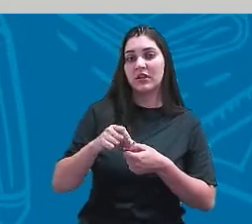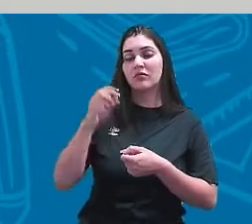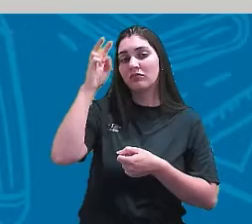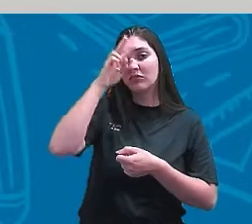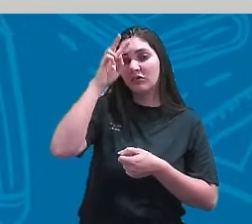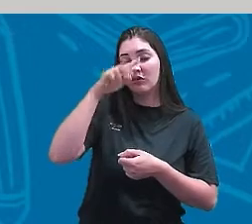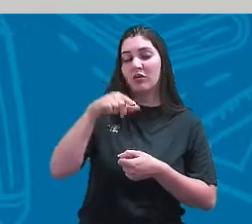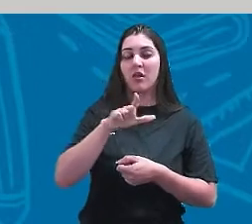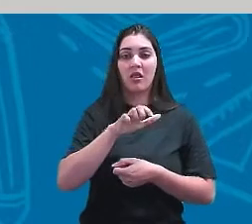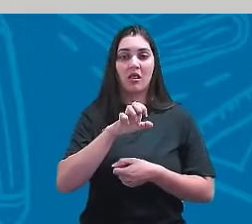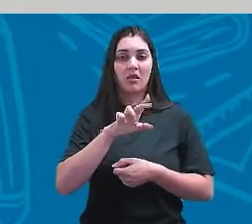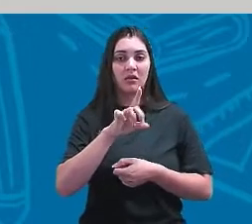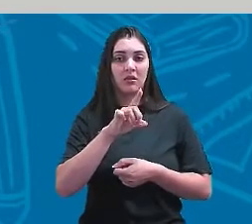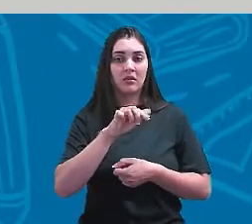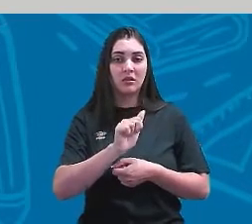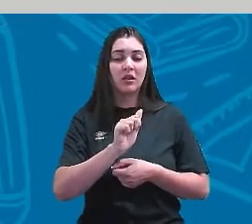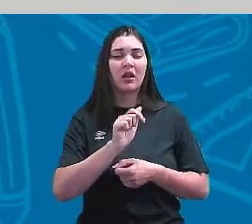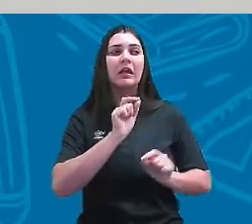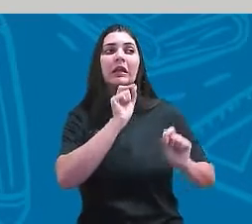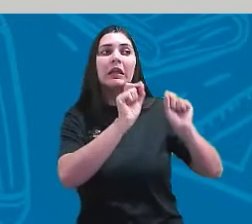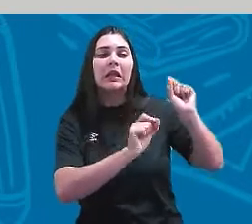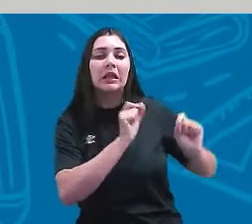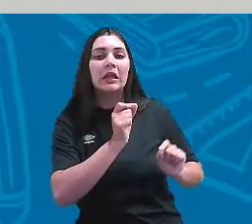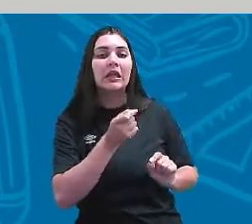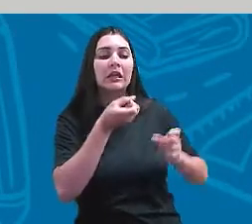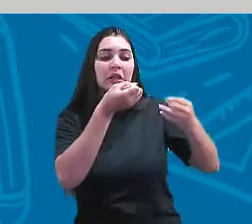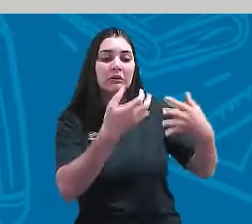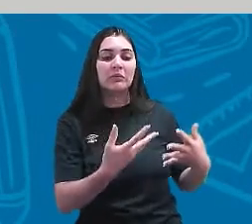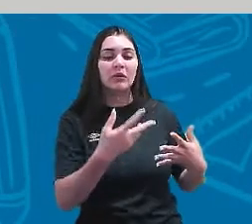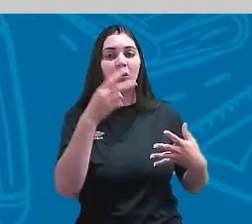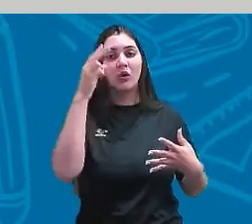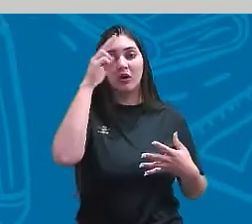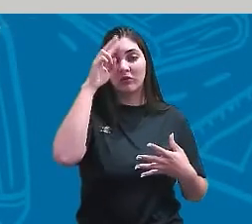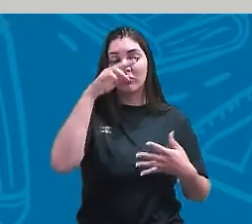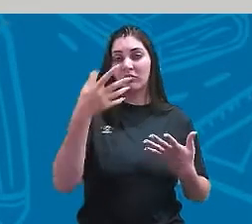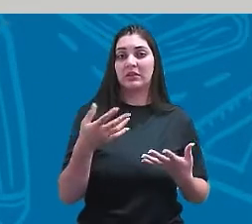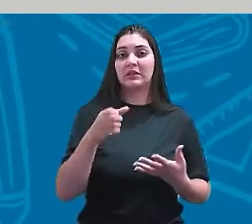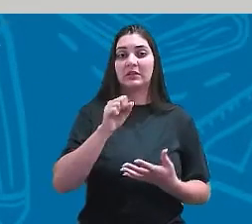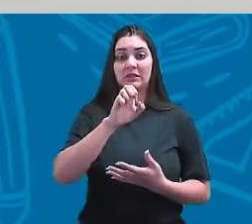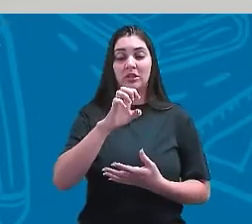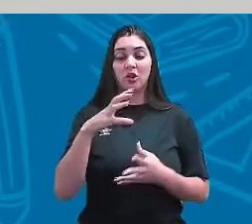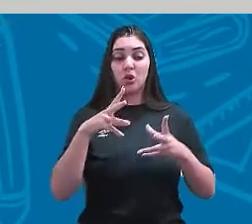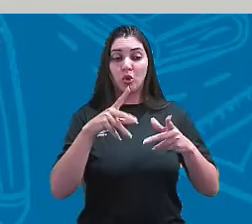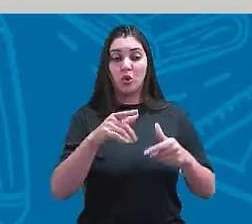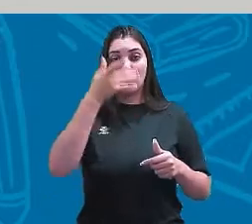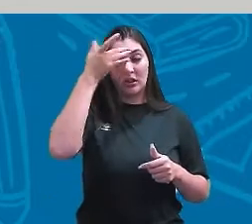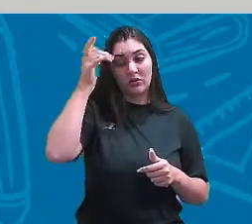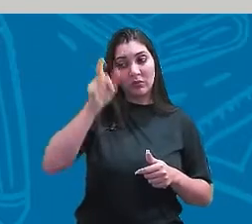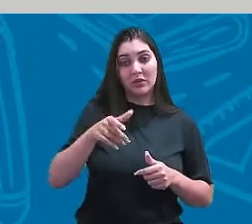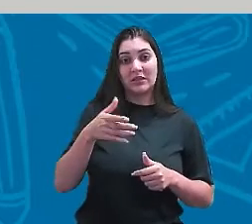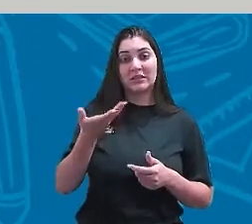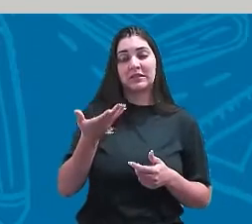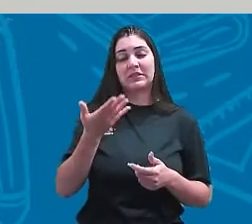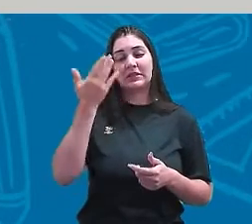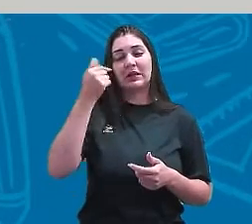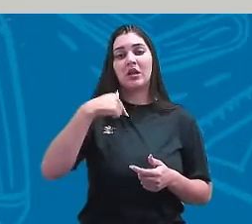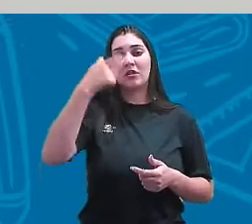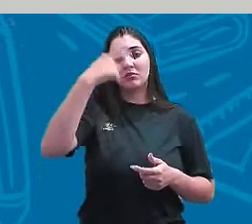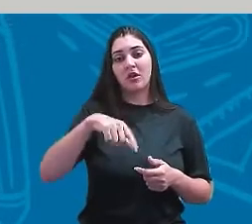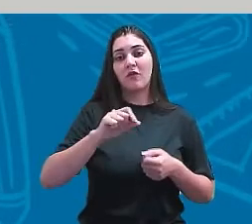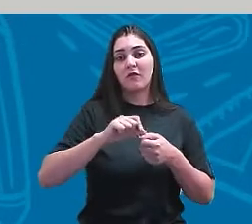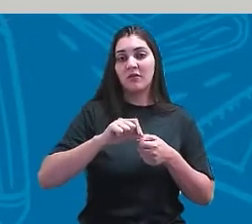eu estou fazendo uma lenda. Então, ah, quem contou essa história? Essa história é da Arilane. Então, se todo mundo sabe que fui eu que fiz, é um